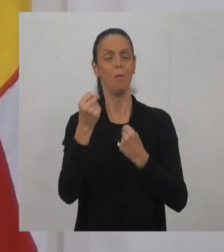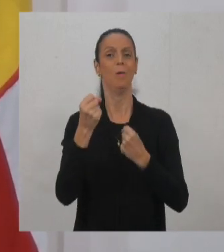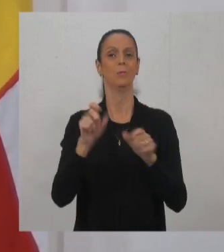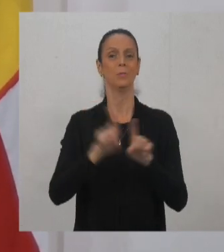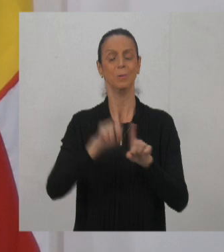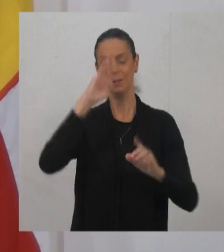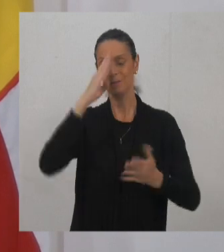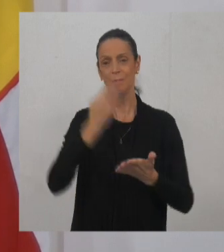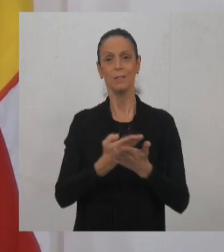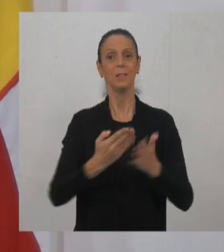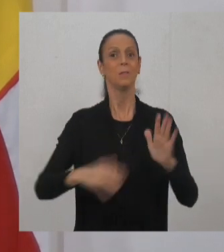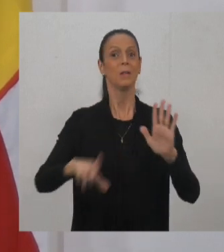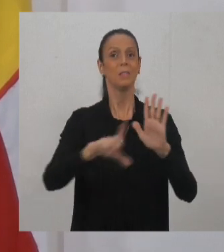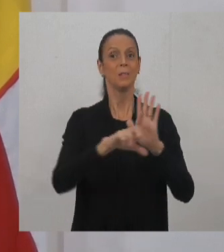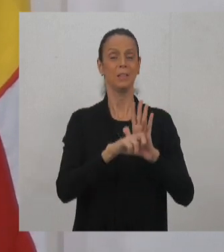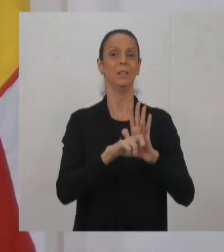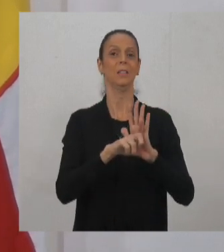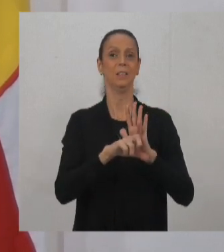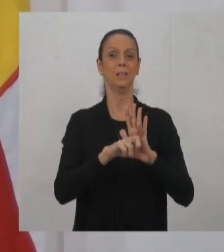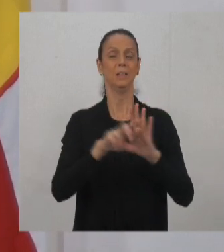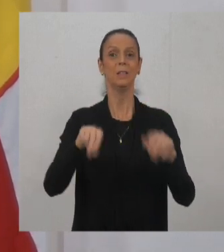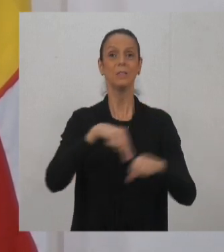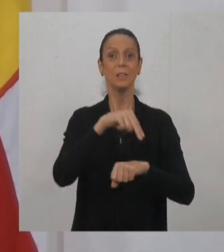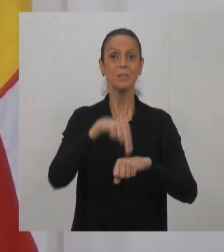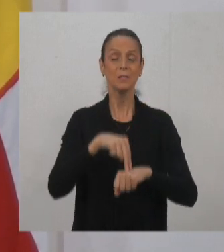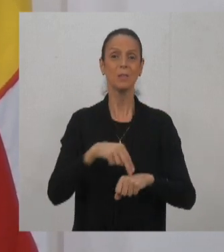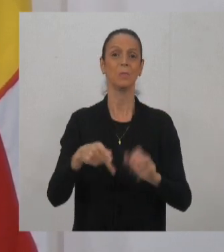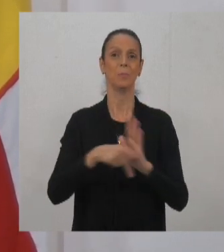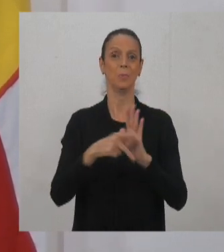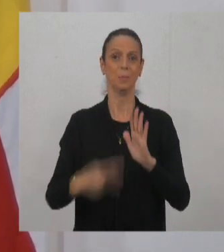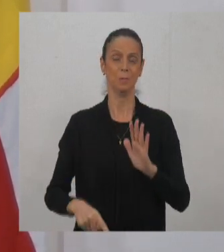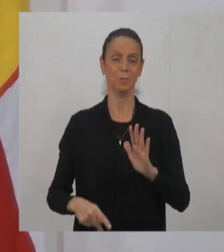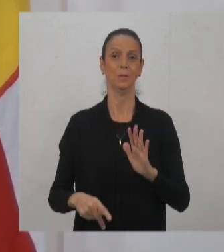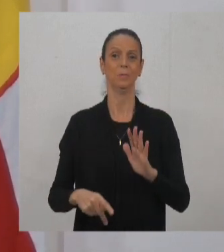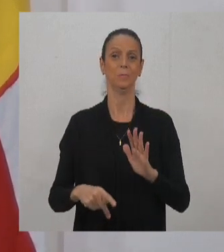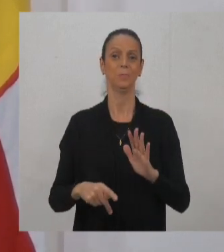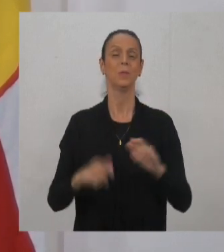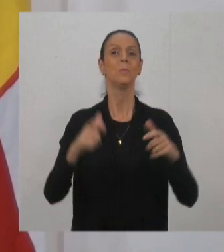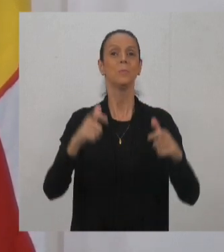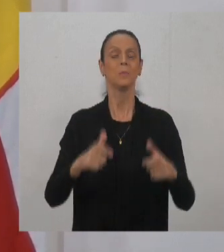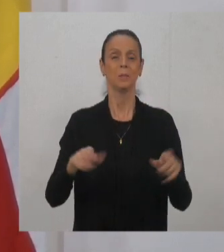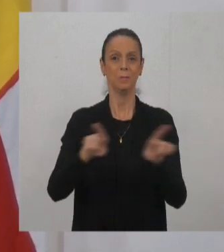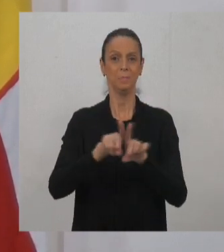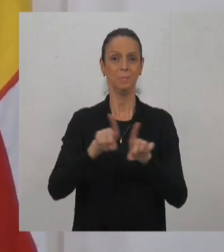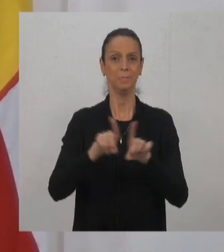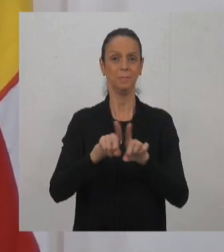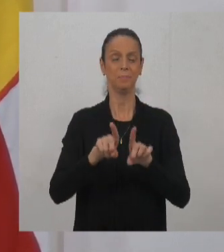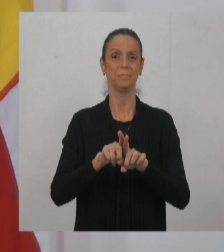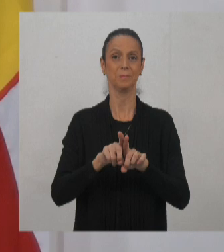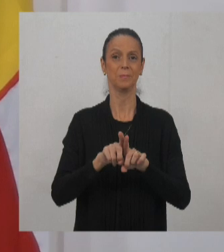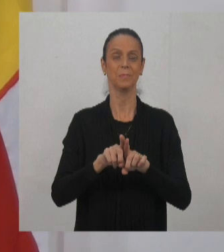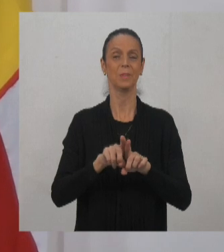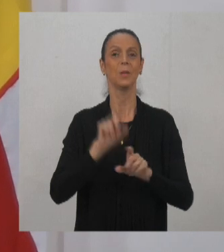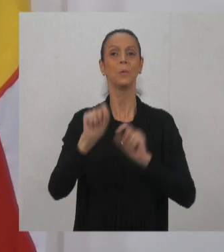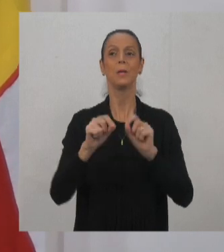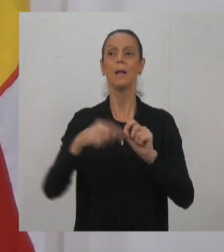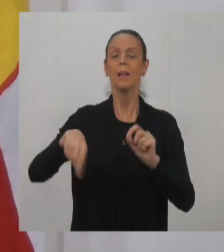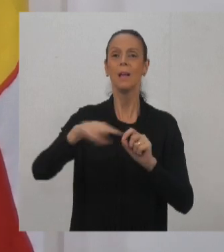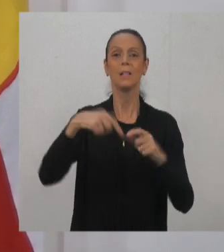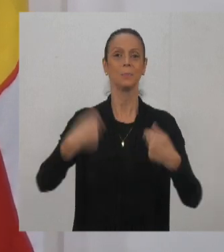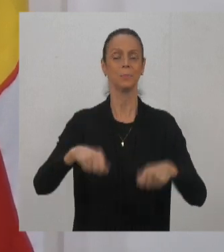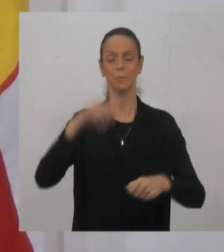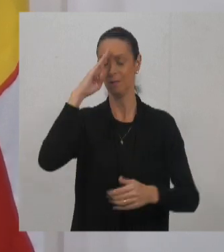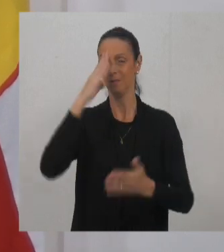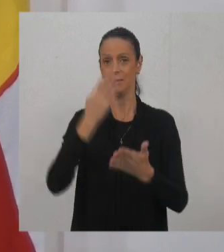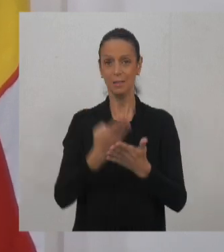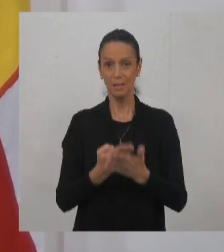lei, emanação dela, o seu órgão capital, a primavera das suas necessidades. Creio que